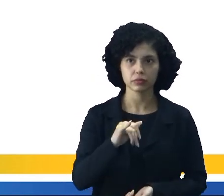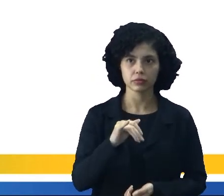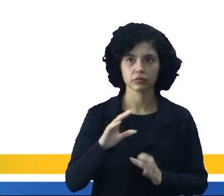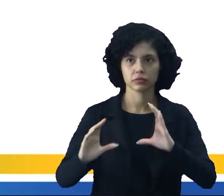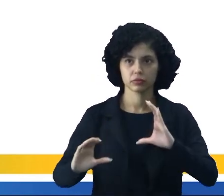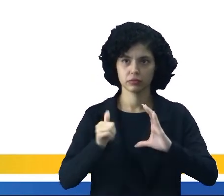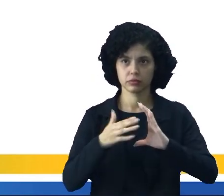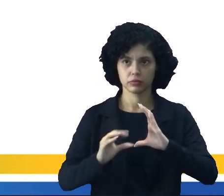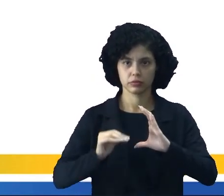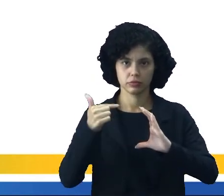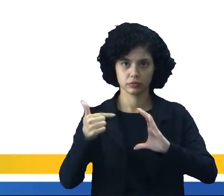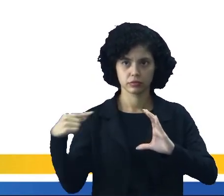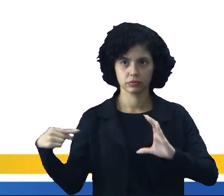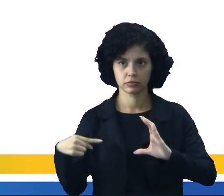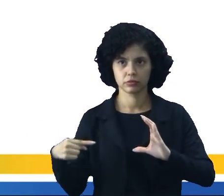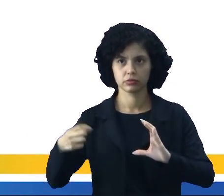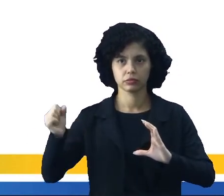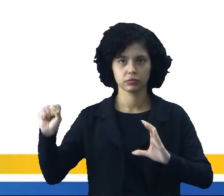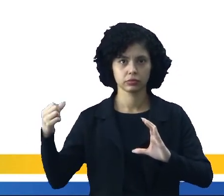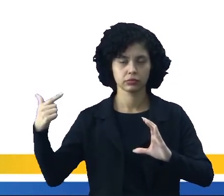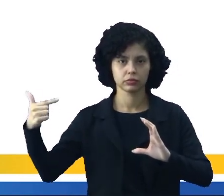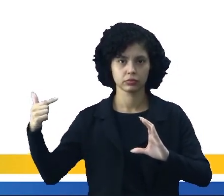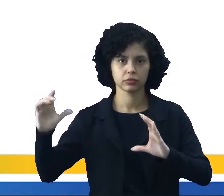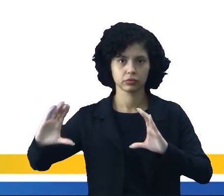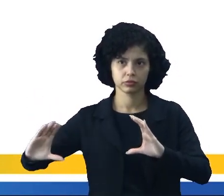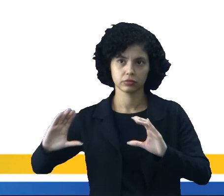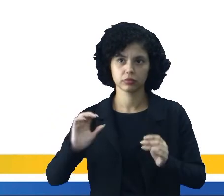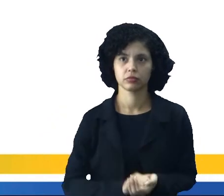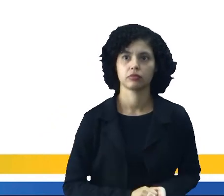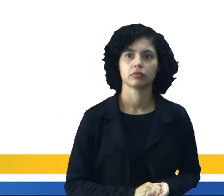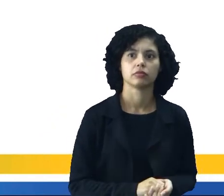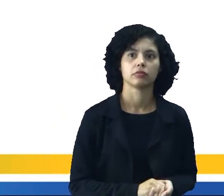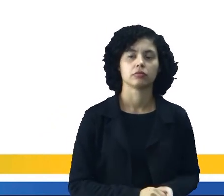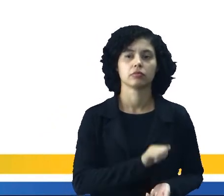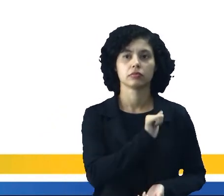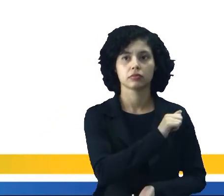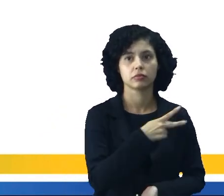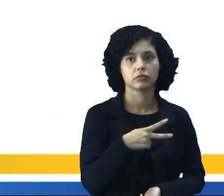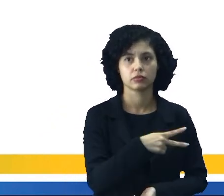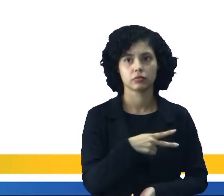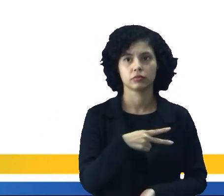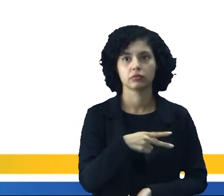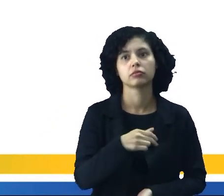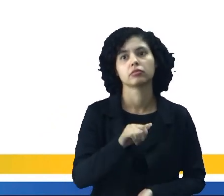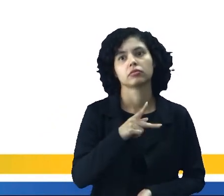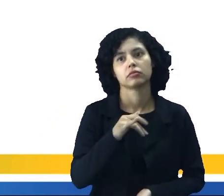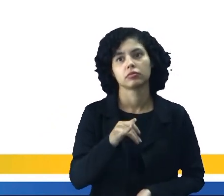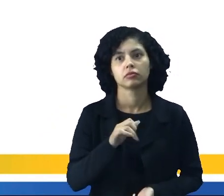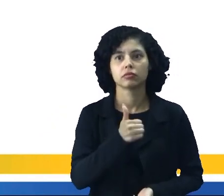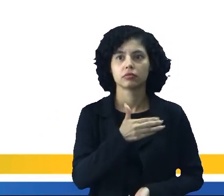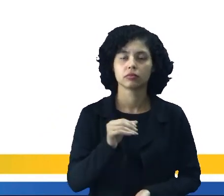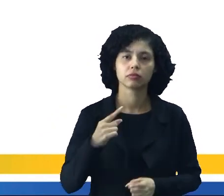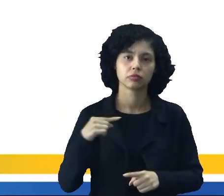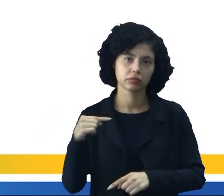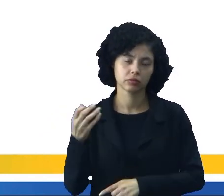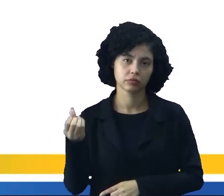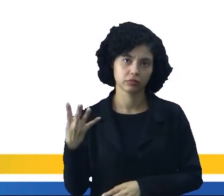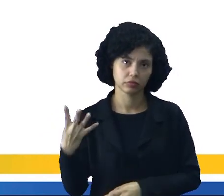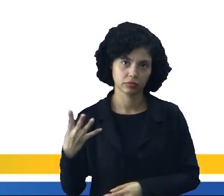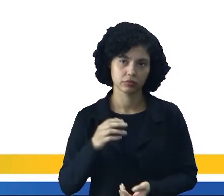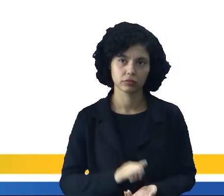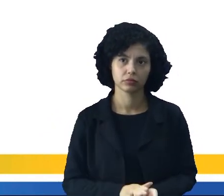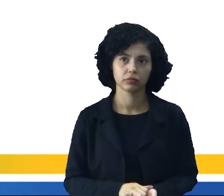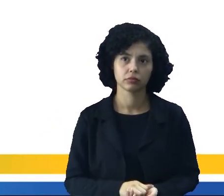a pi vezes 10 ao quadrado menos 8 ao quadrado a área é igual a pi que multiplica 100 -